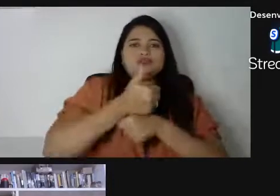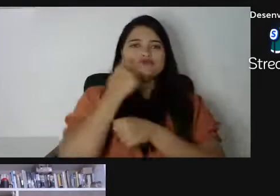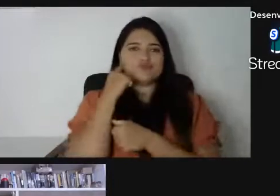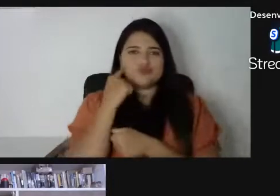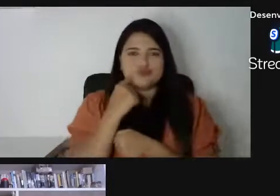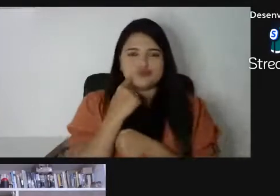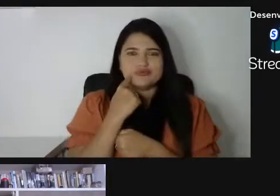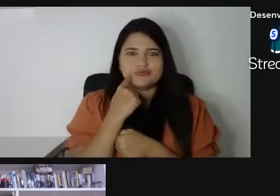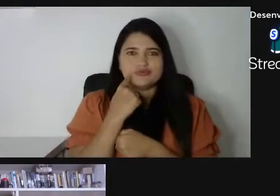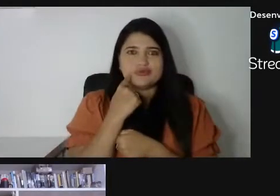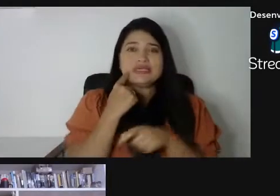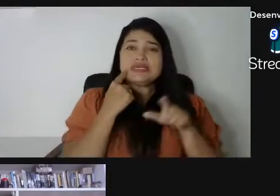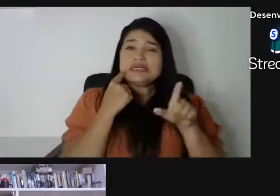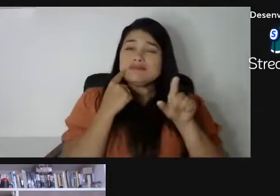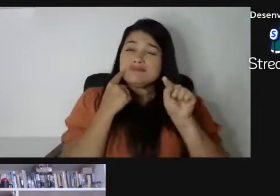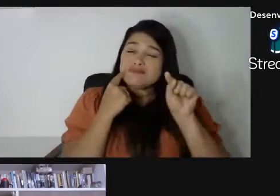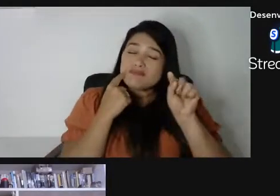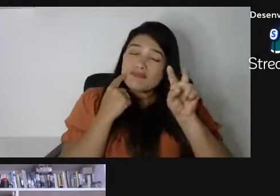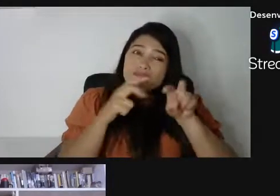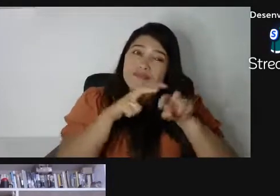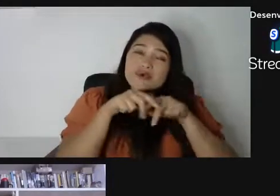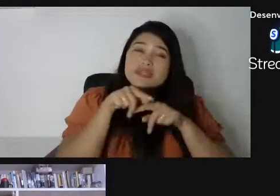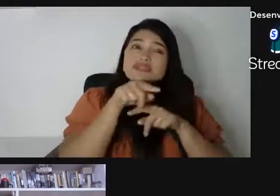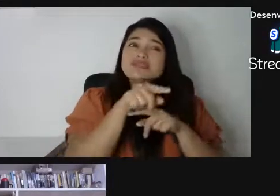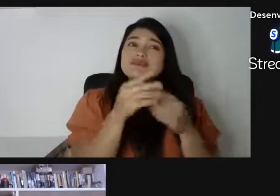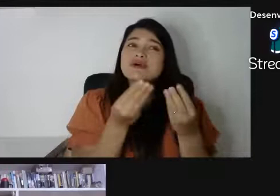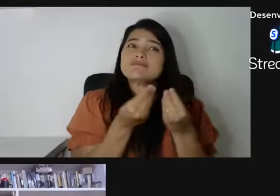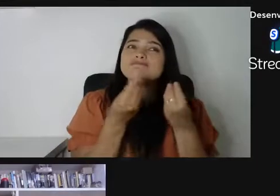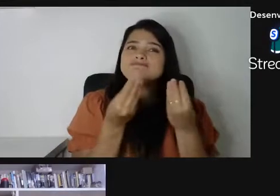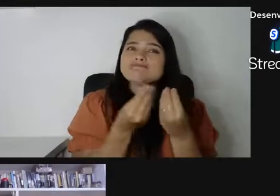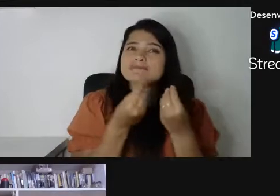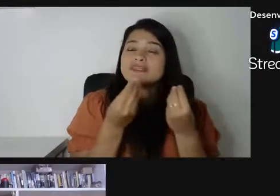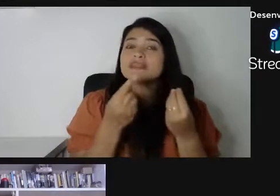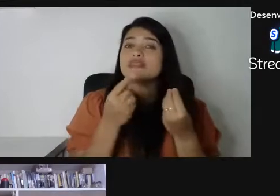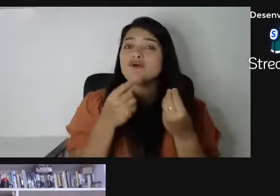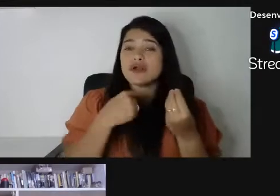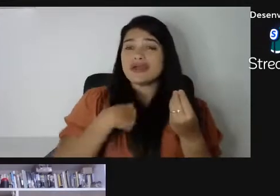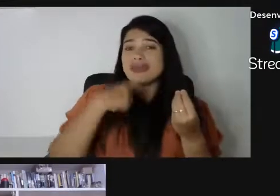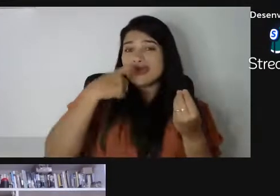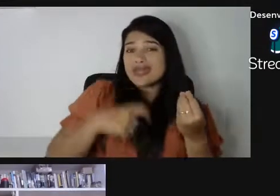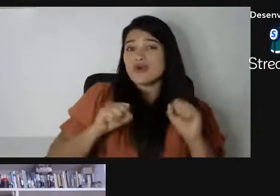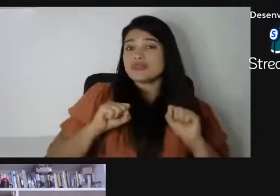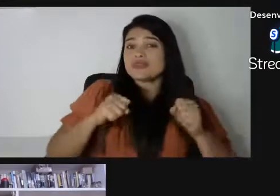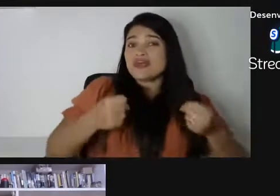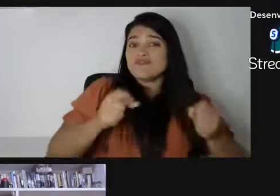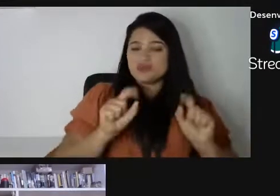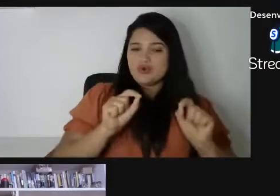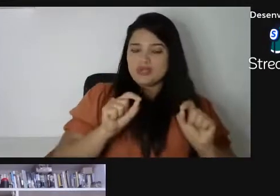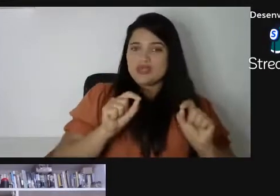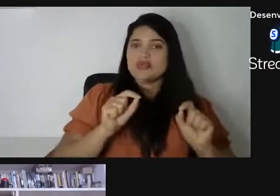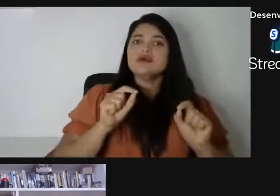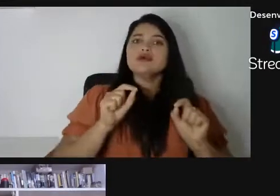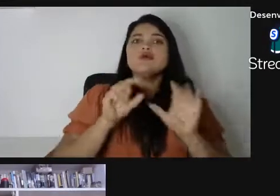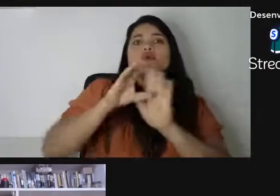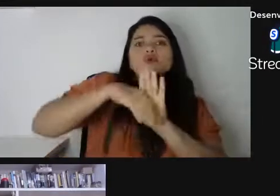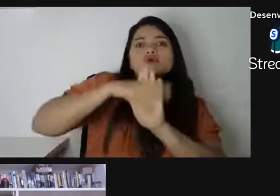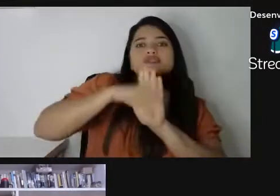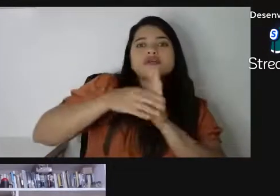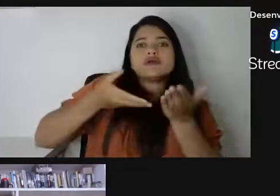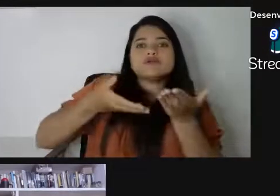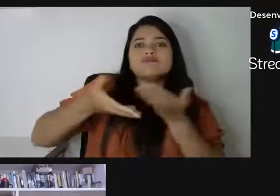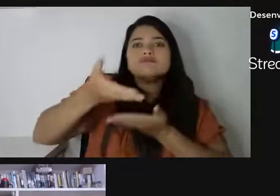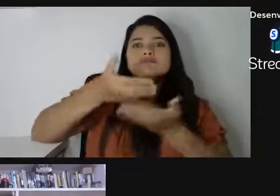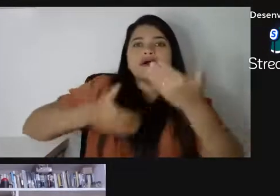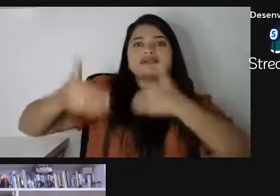isso é muito delicado, e por isso que eu defendo que o conceito de participatividade, ele é algo que tem que ser